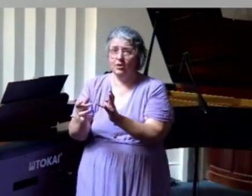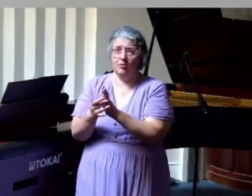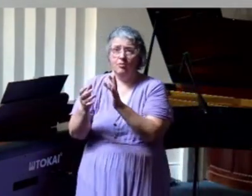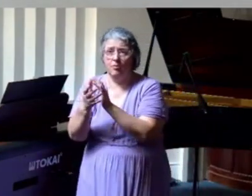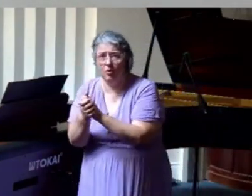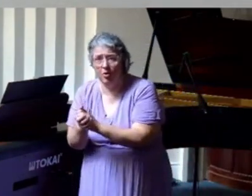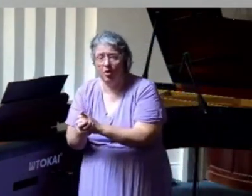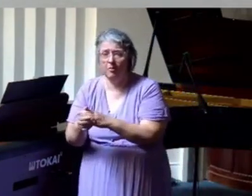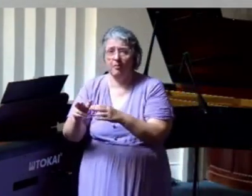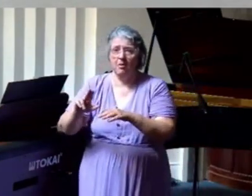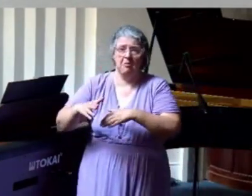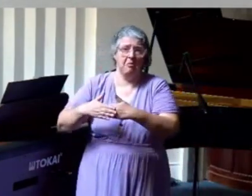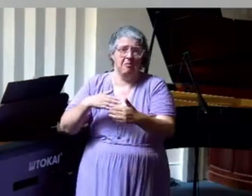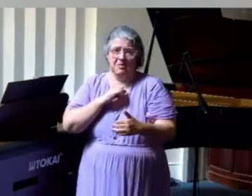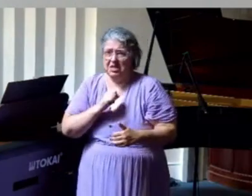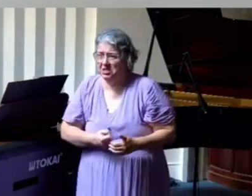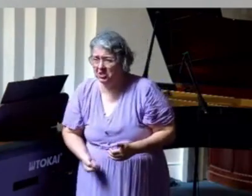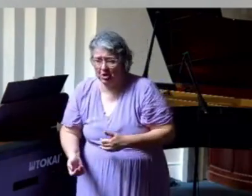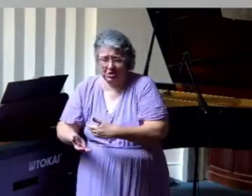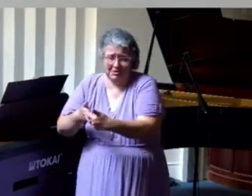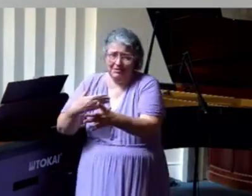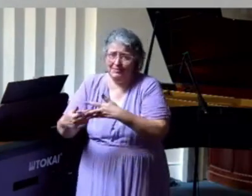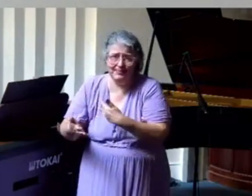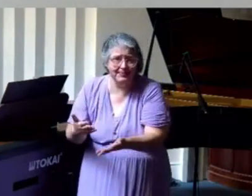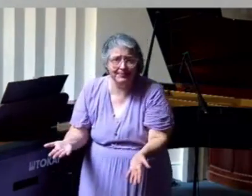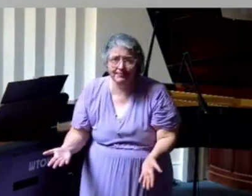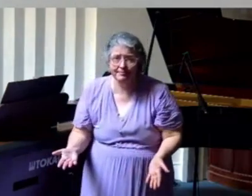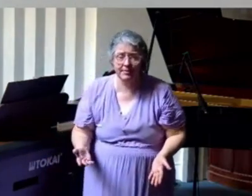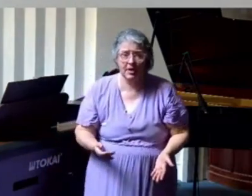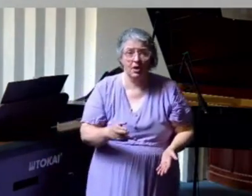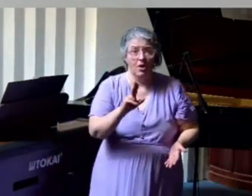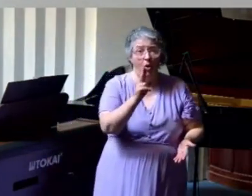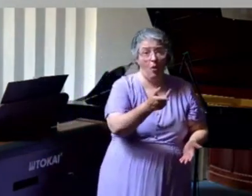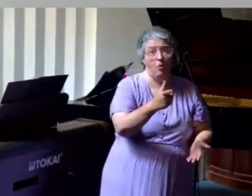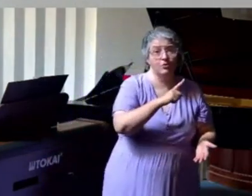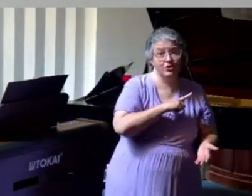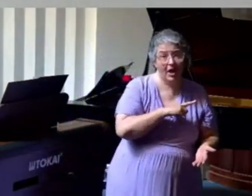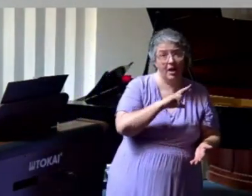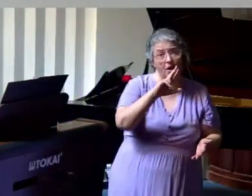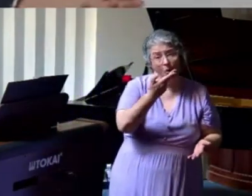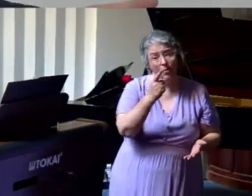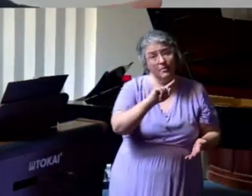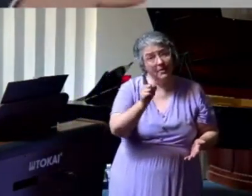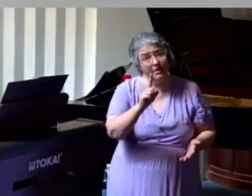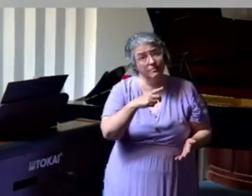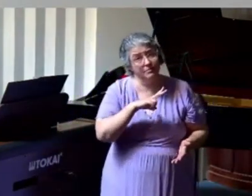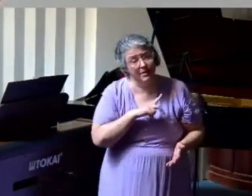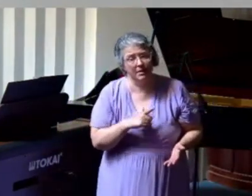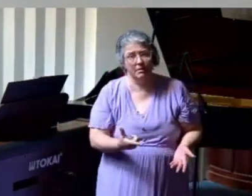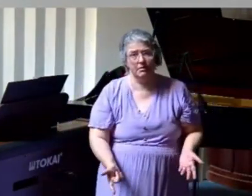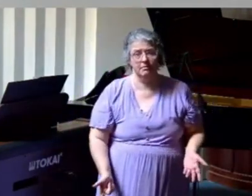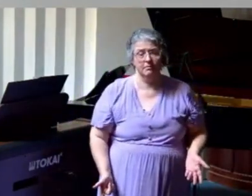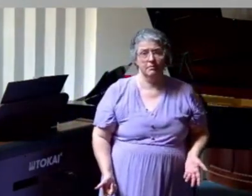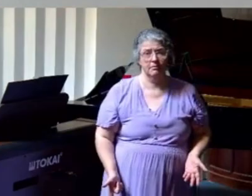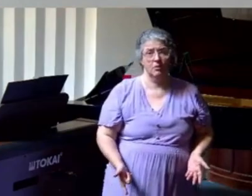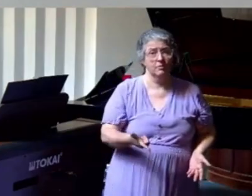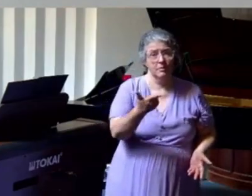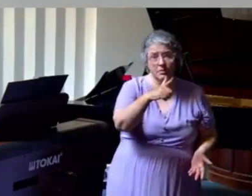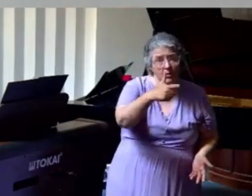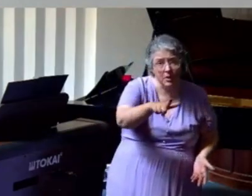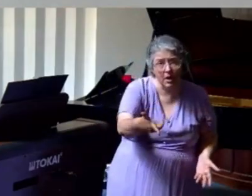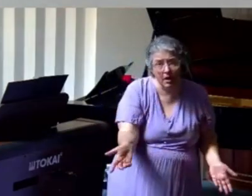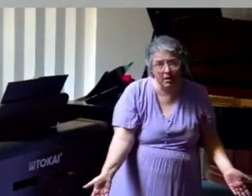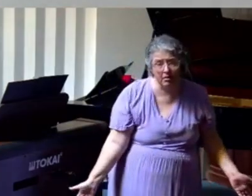tem, ou você não tem. Vejam como, ainda valorizando boas influências,